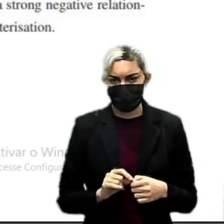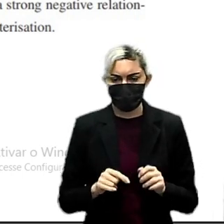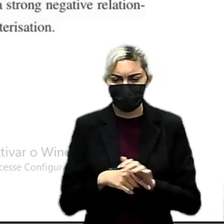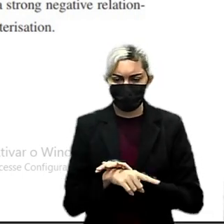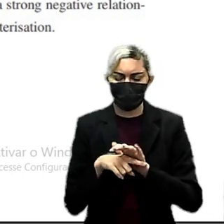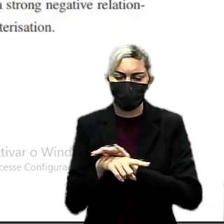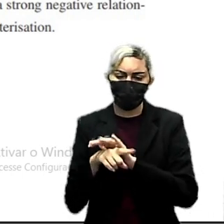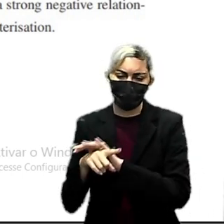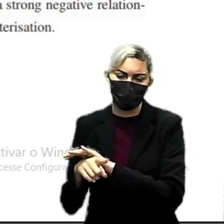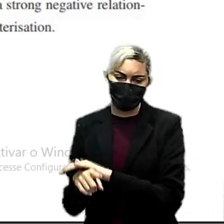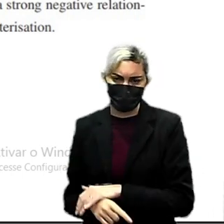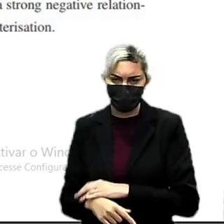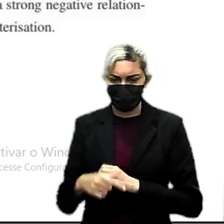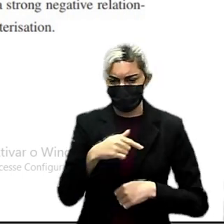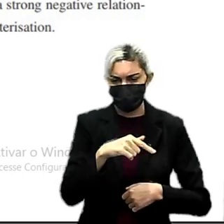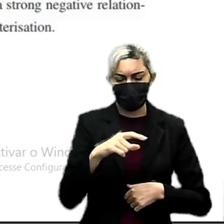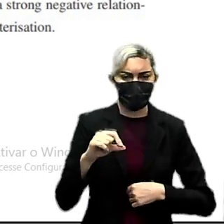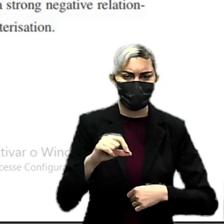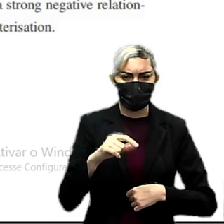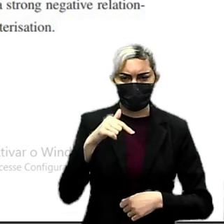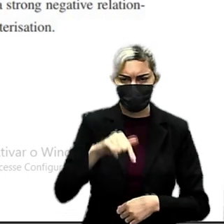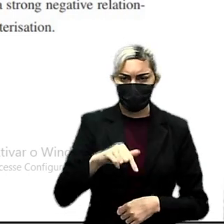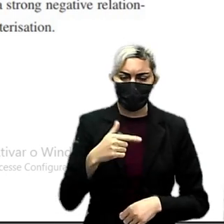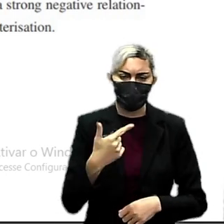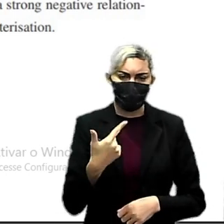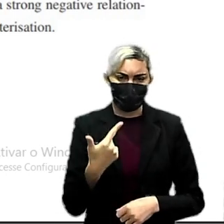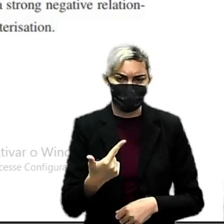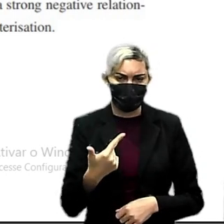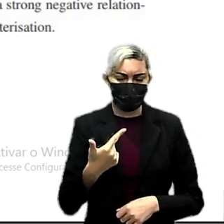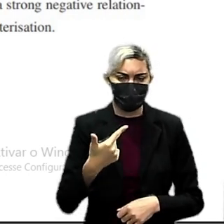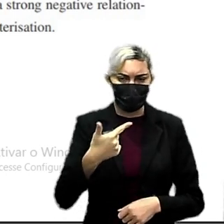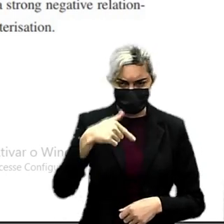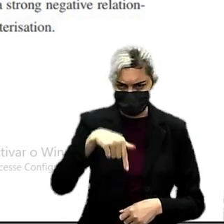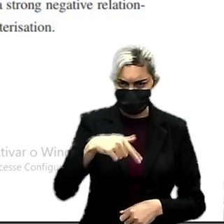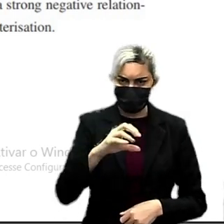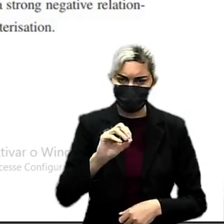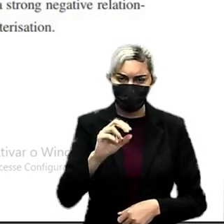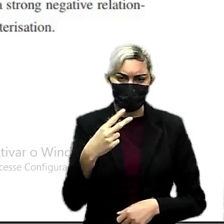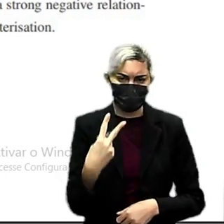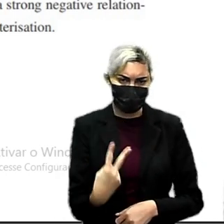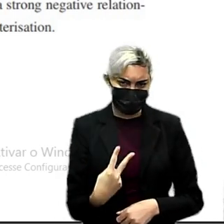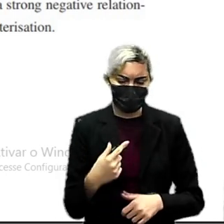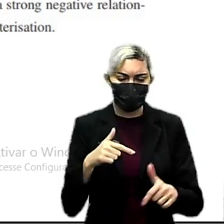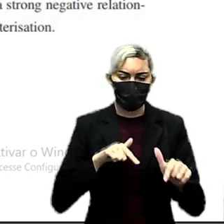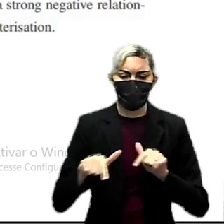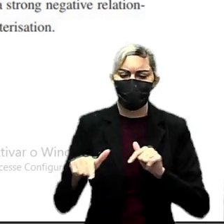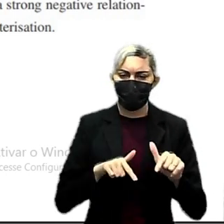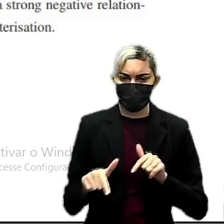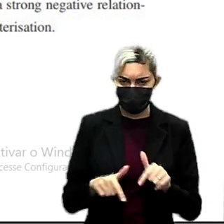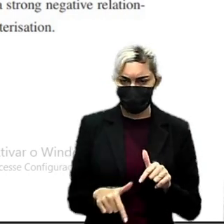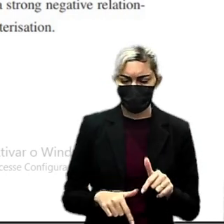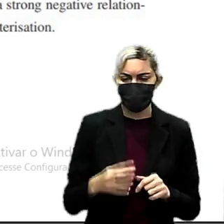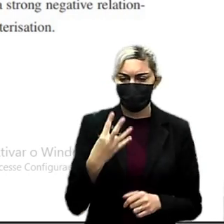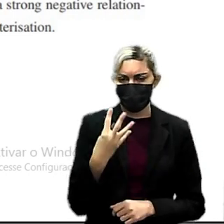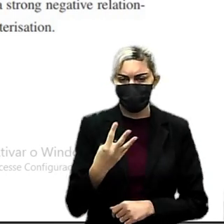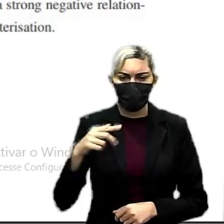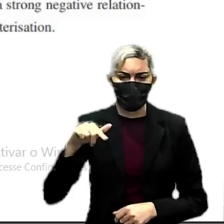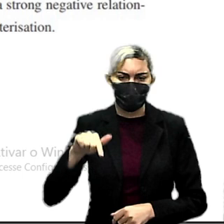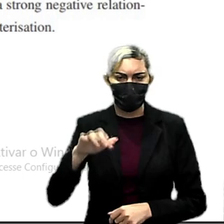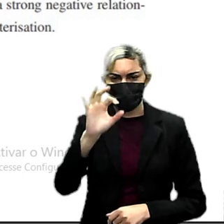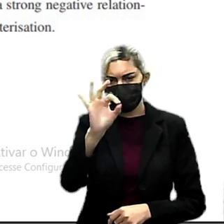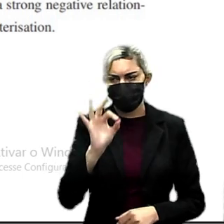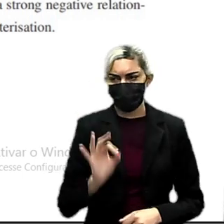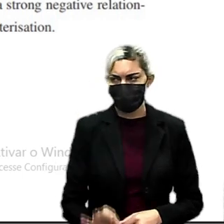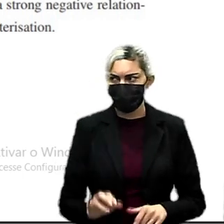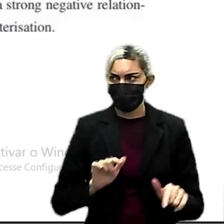foram analisados 702 empregos, perfeito? Desses 702, 47%